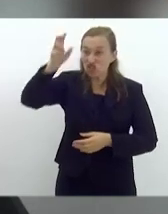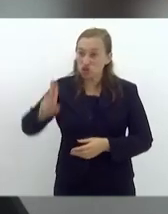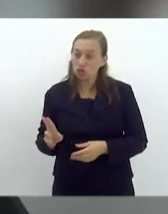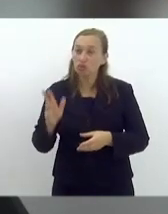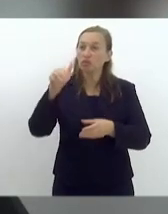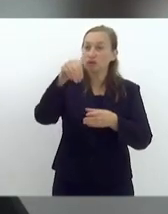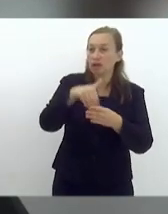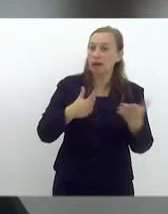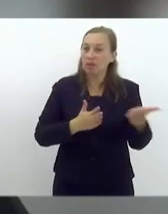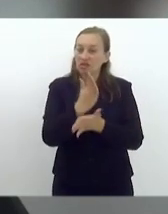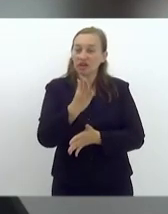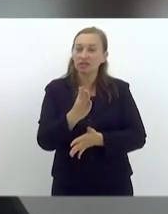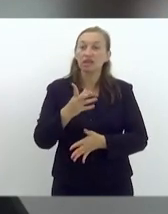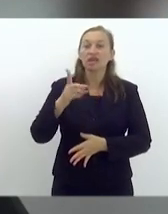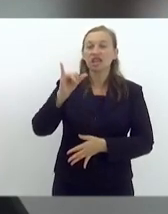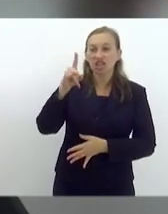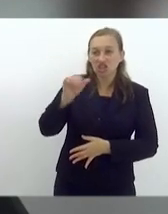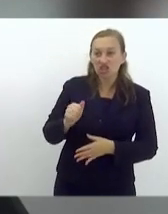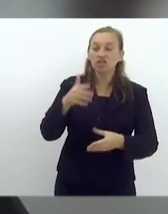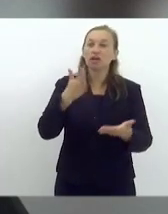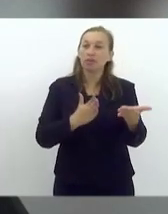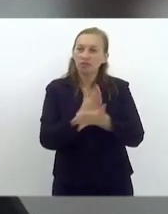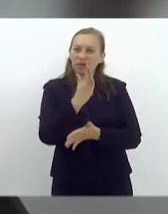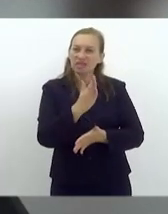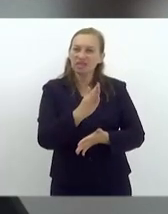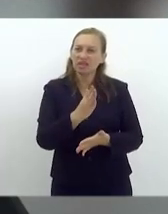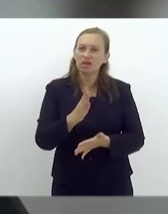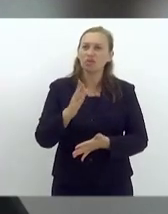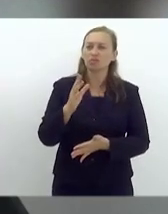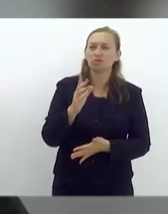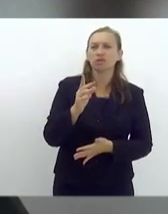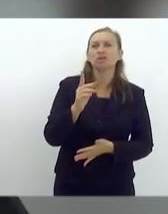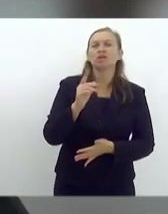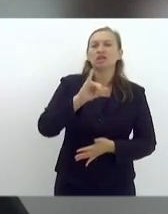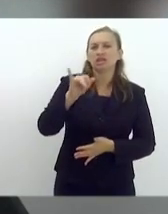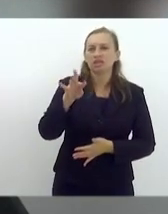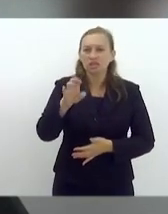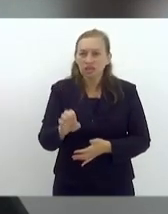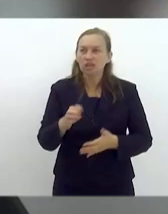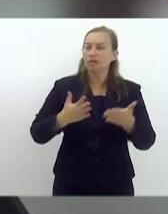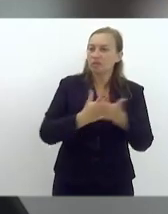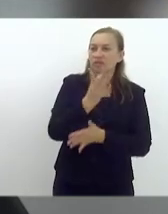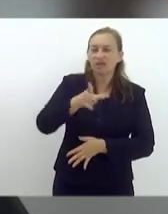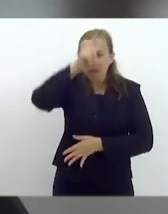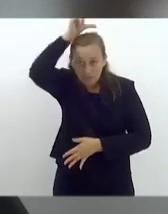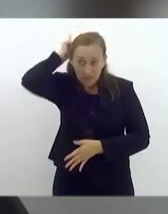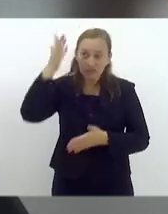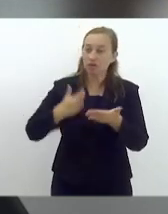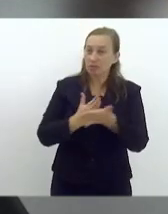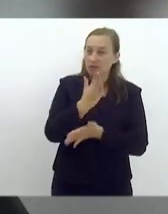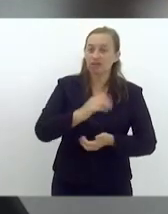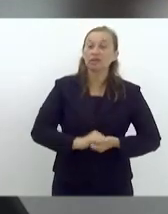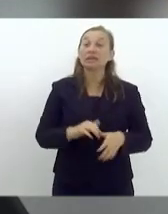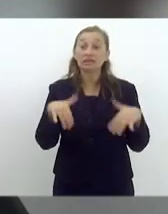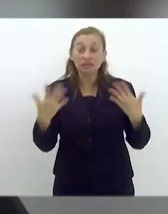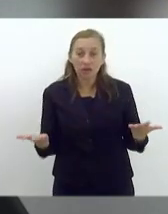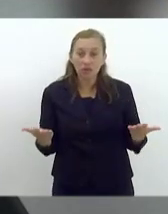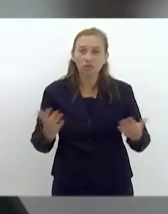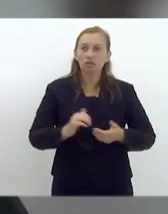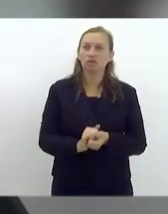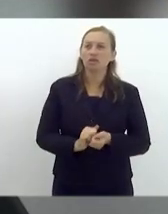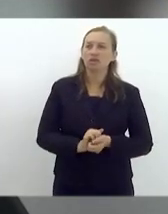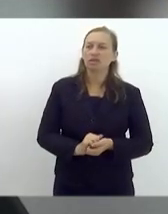vota deputada índia deputada Franciane Deputado Luiz Paulo favorável então eu